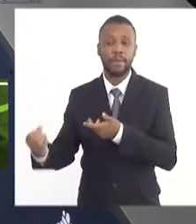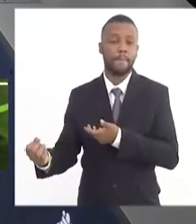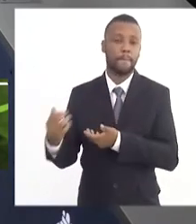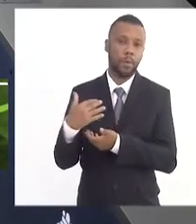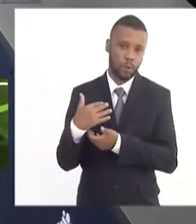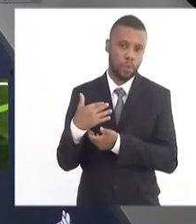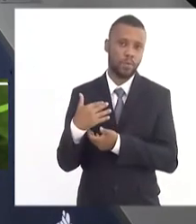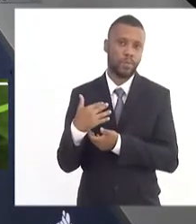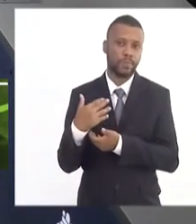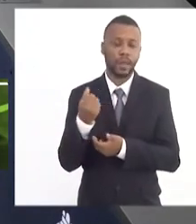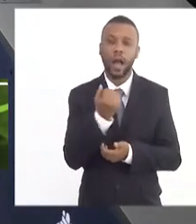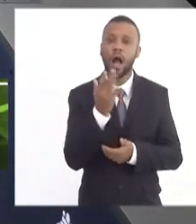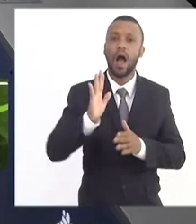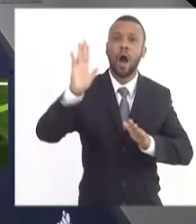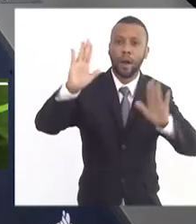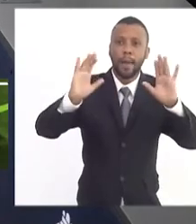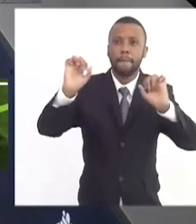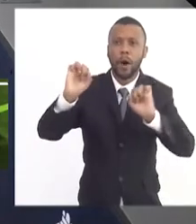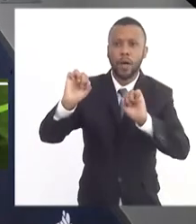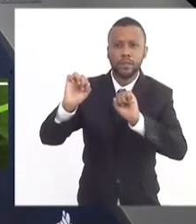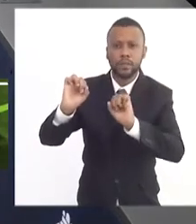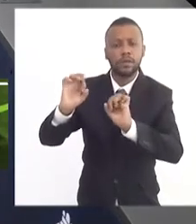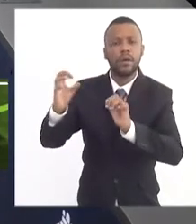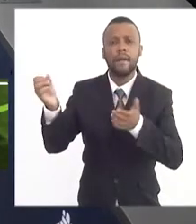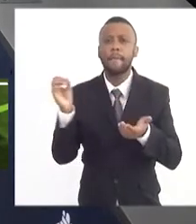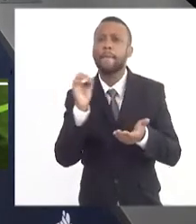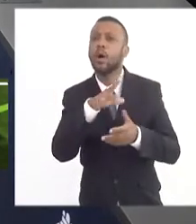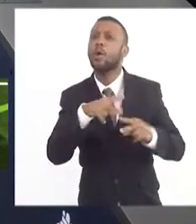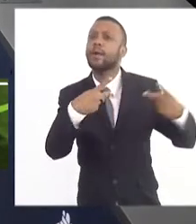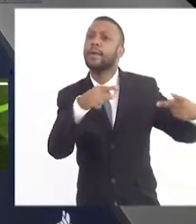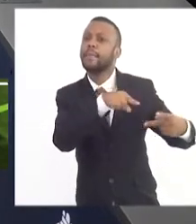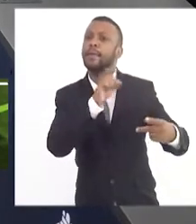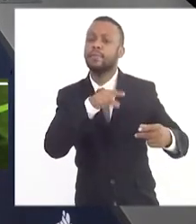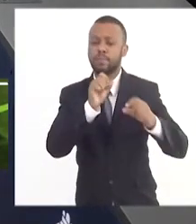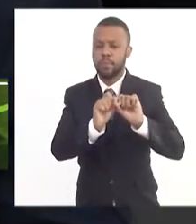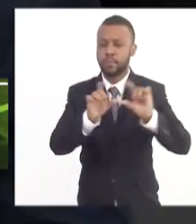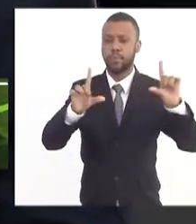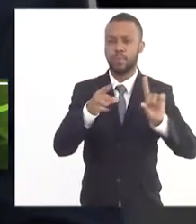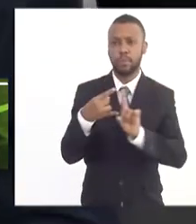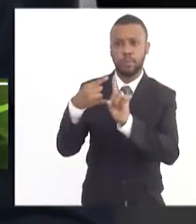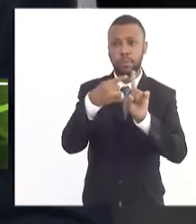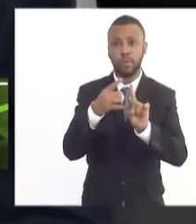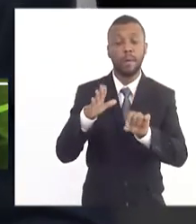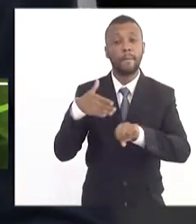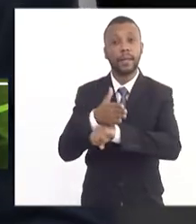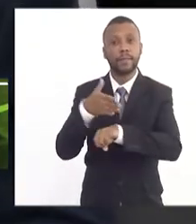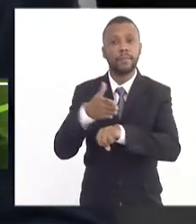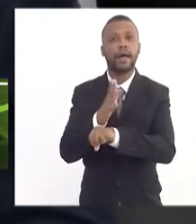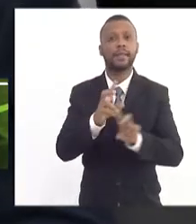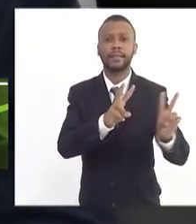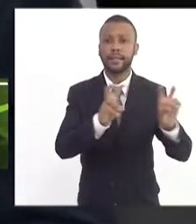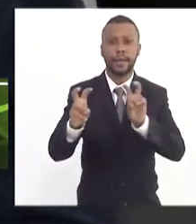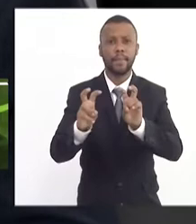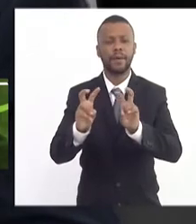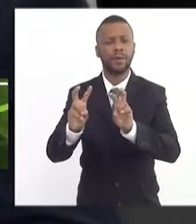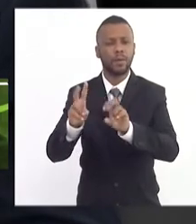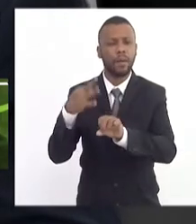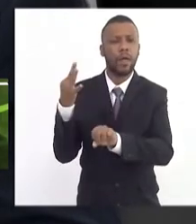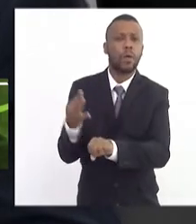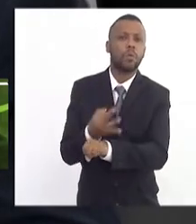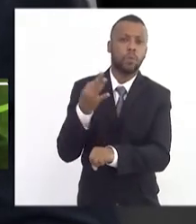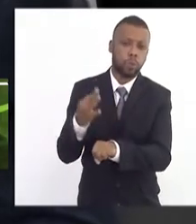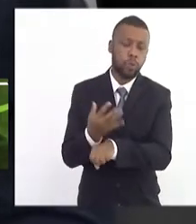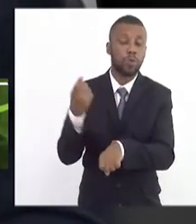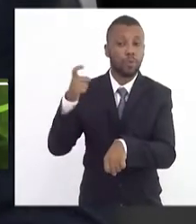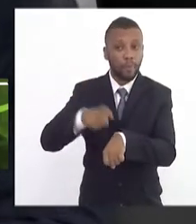eu... Alguém eu do deixo pra, mandar o link para o deputado. Deixa para participar desse tema sobre a questão das resiliências no momento oportuno. Se não, tem